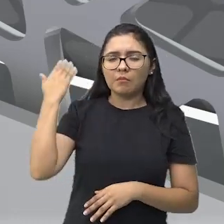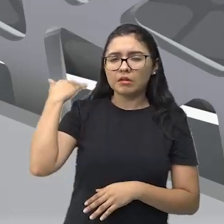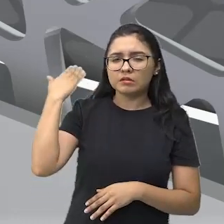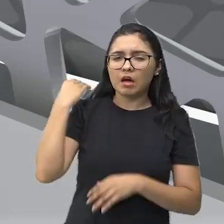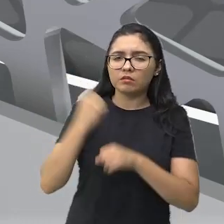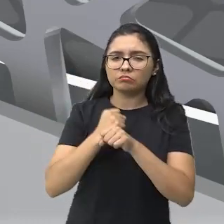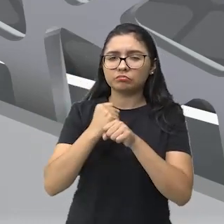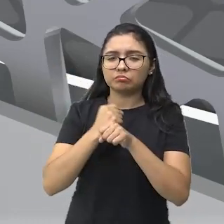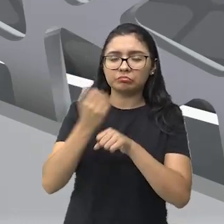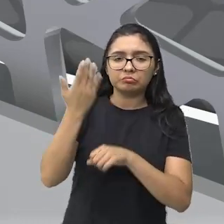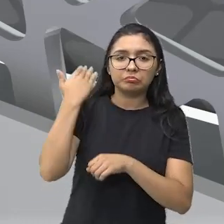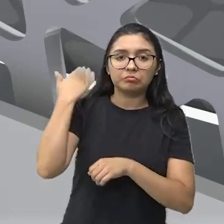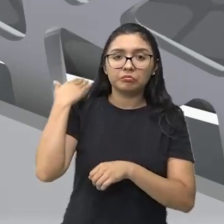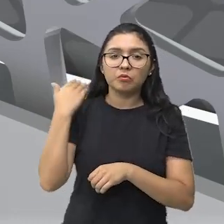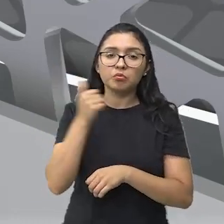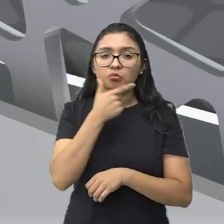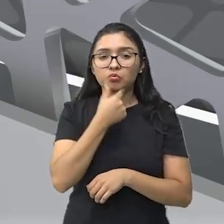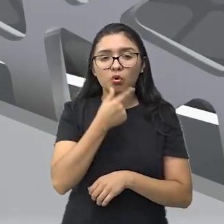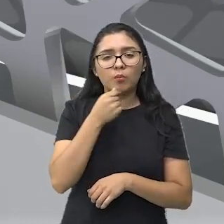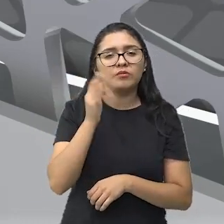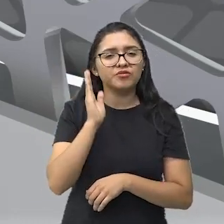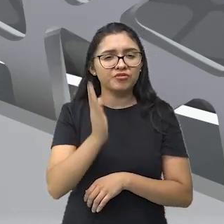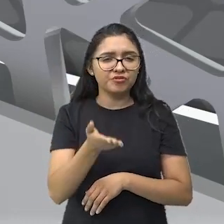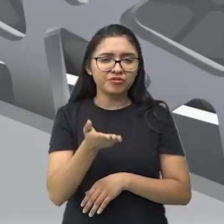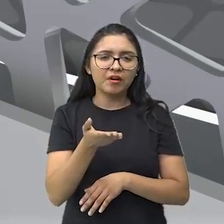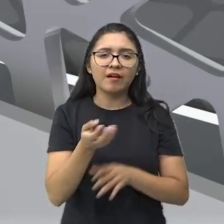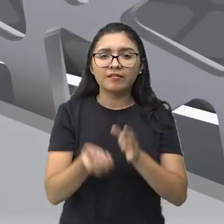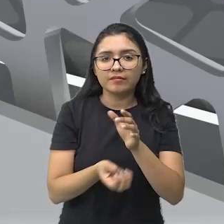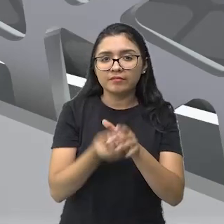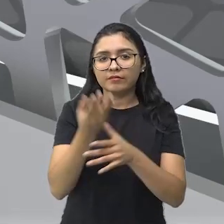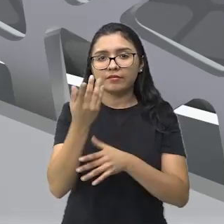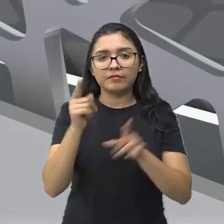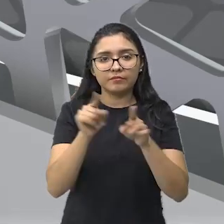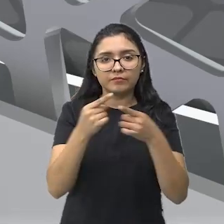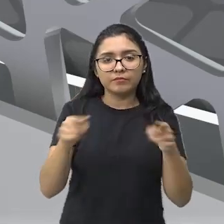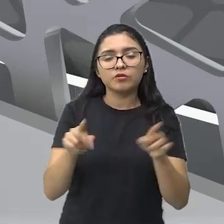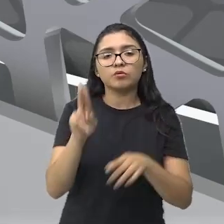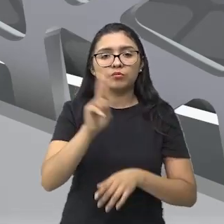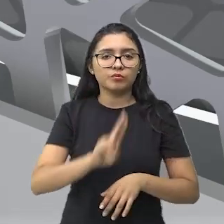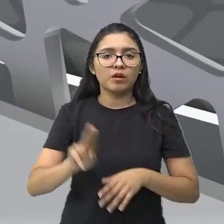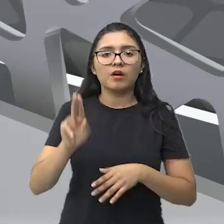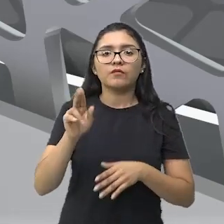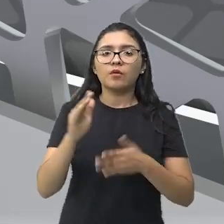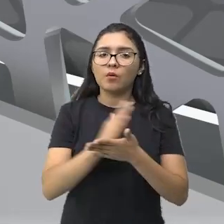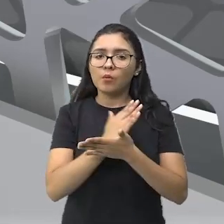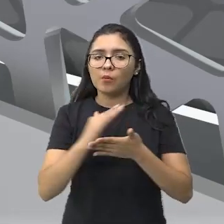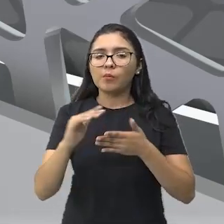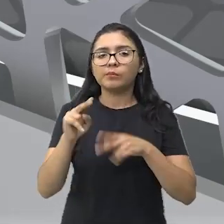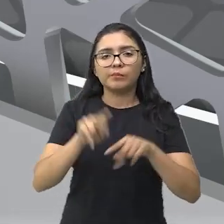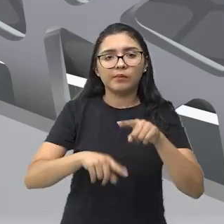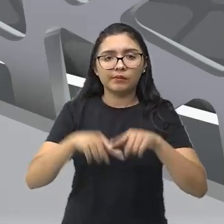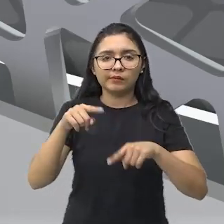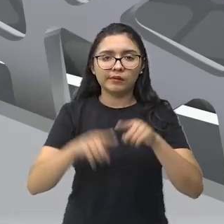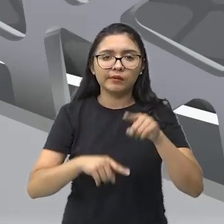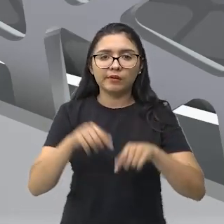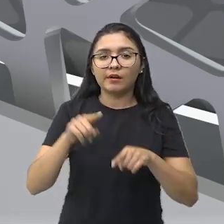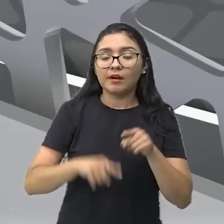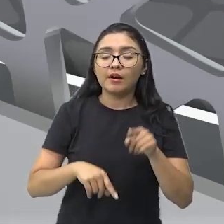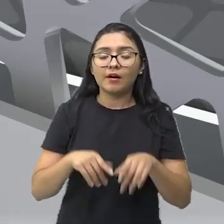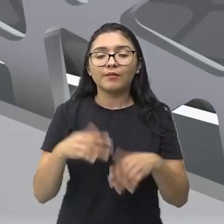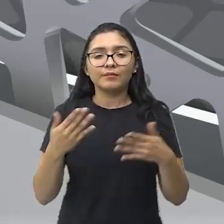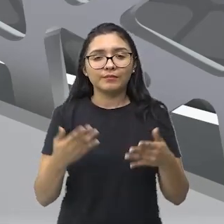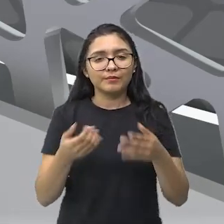da pré-história, eles já faziam música, eles já utilizavam alguns instrumentos, tanto que nós falamos do primeiro